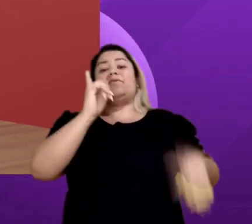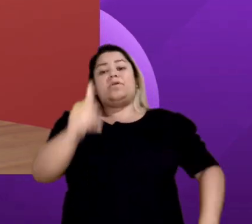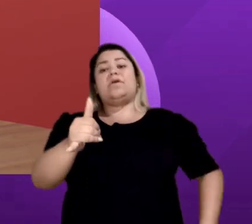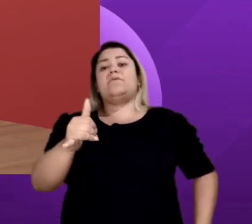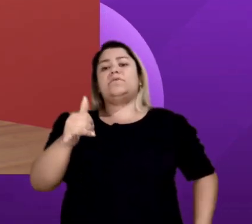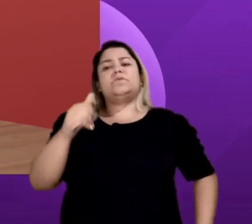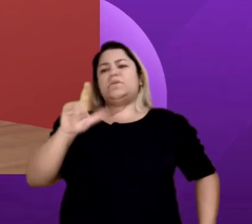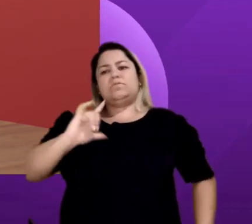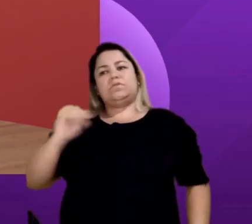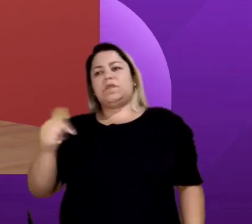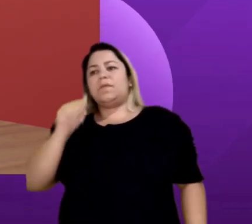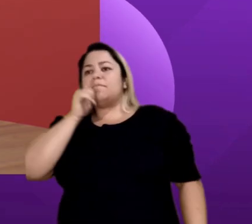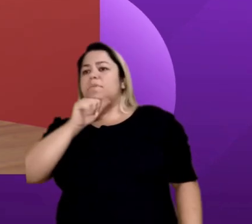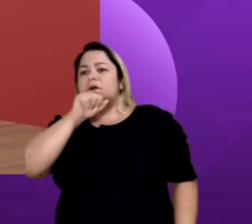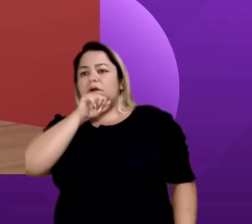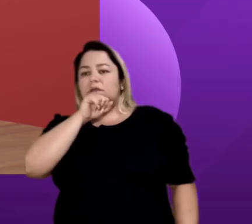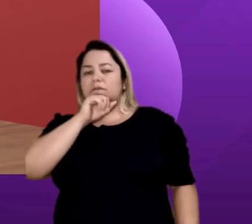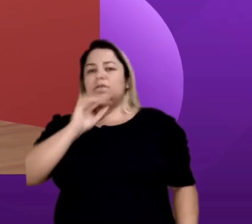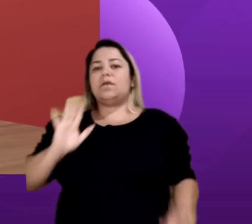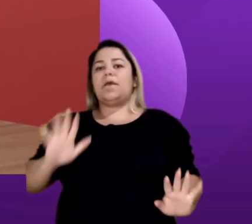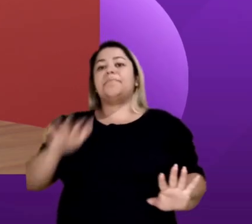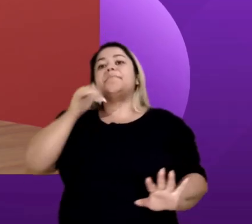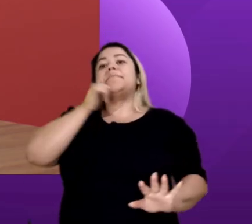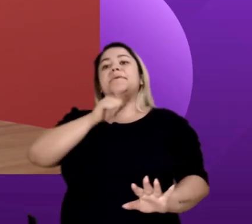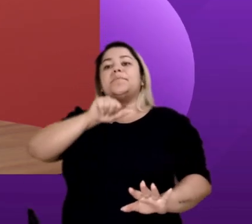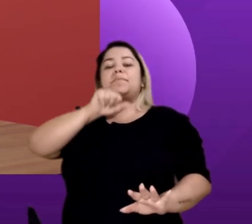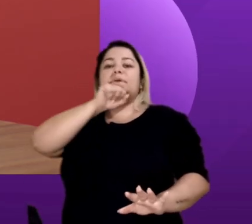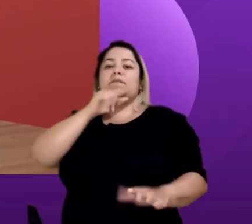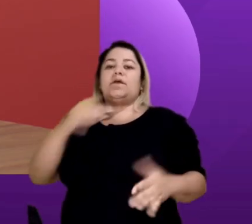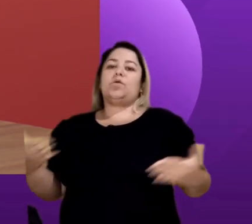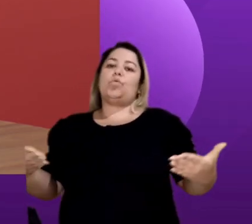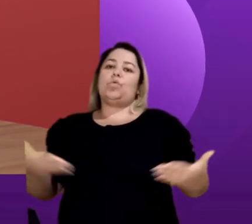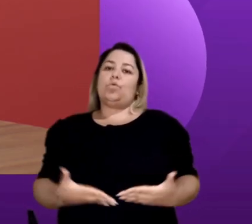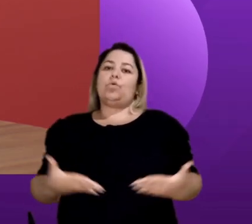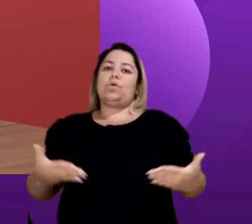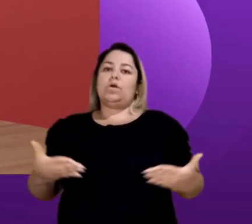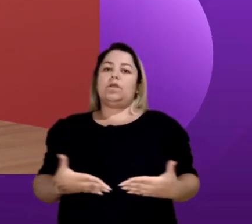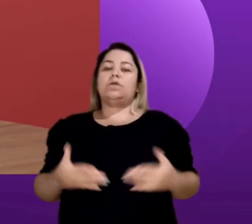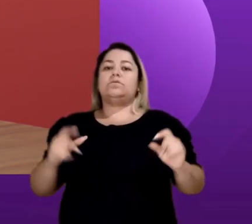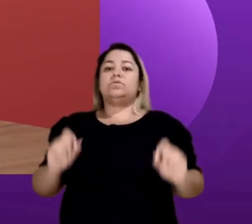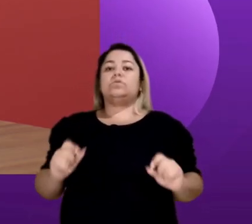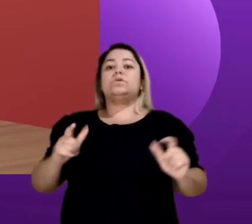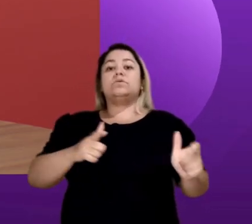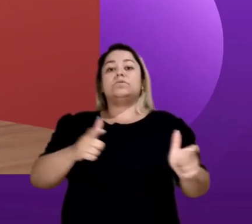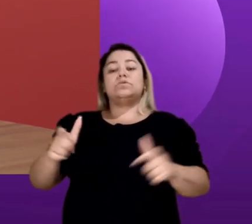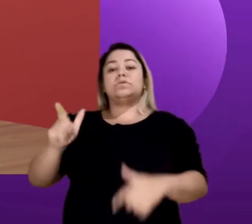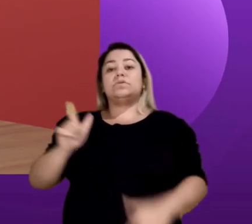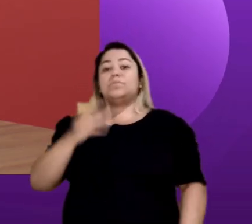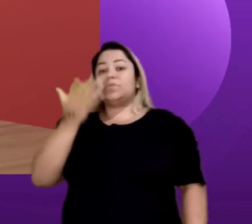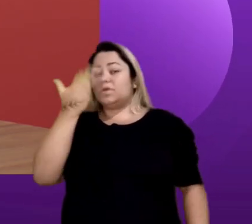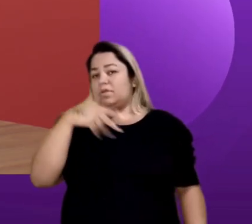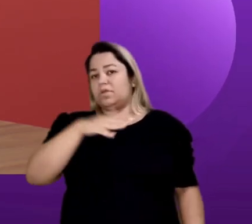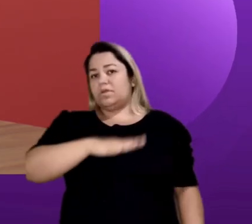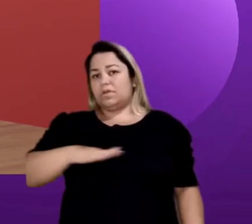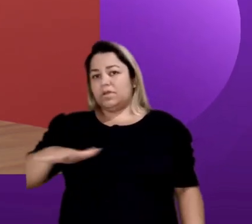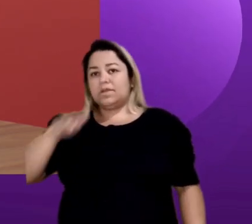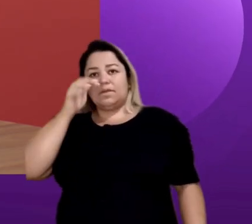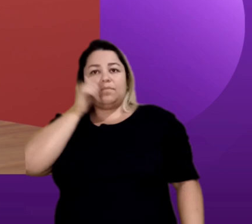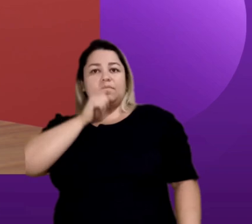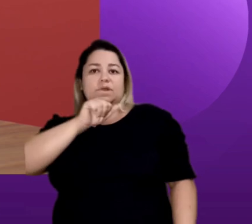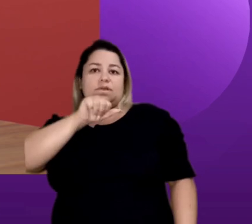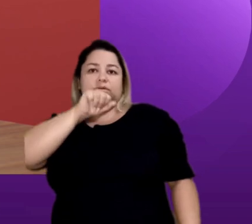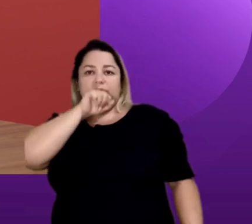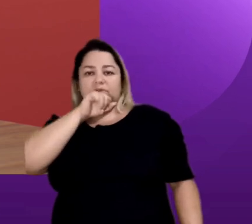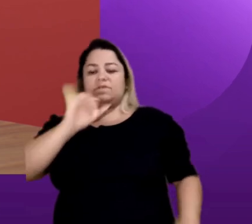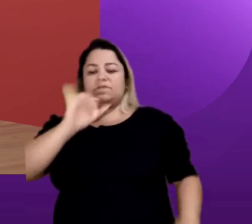mãe? Aí ela falou bem assim: a minha mãe está agora, no momento onde tem muitas crianças que as mães delas estão